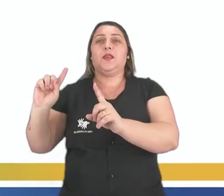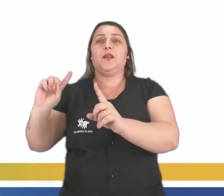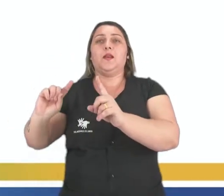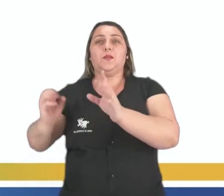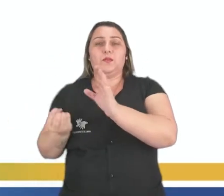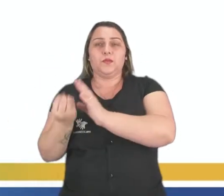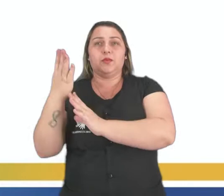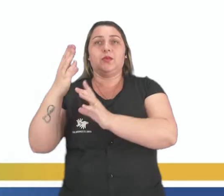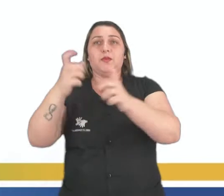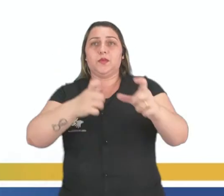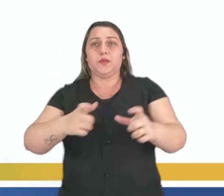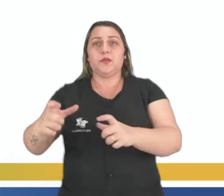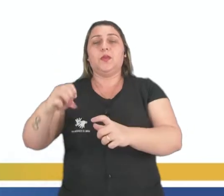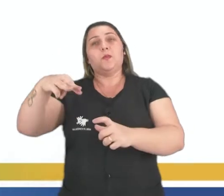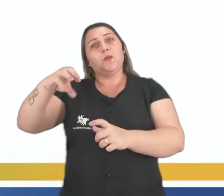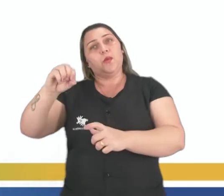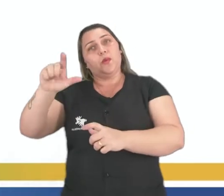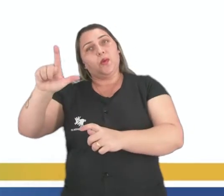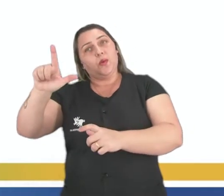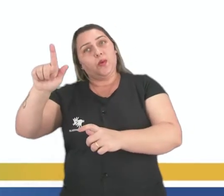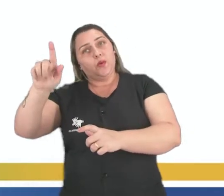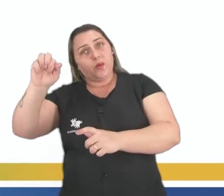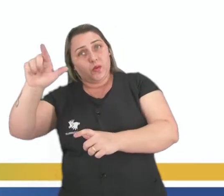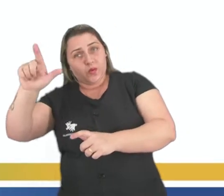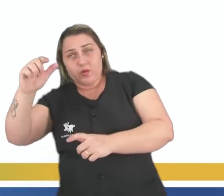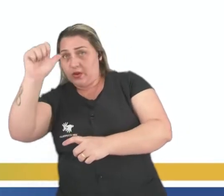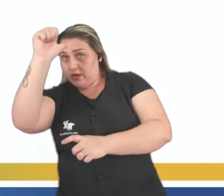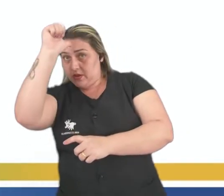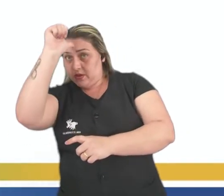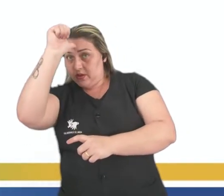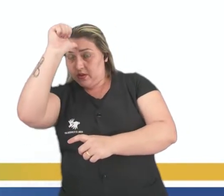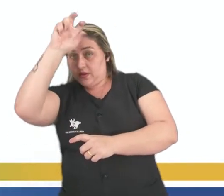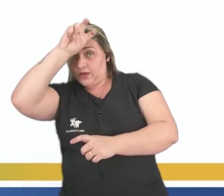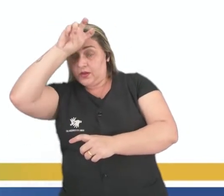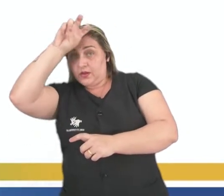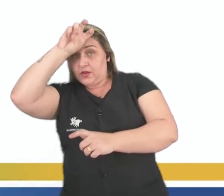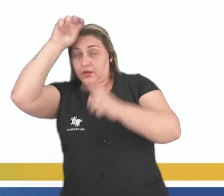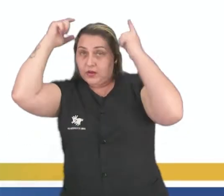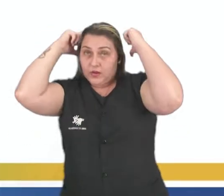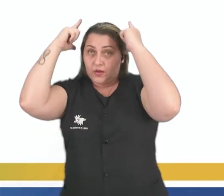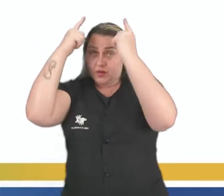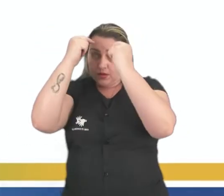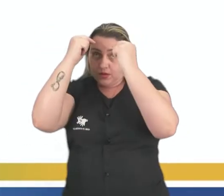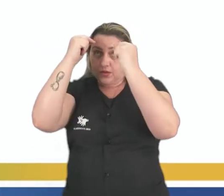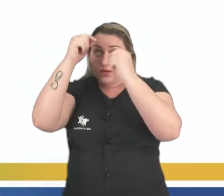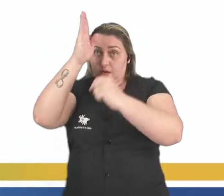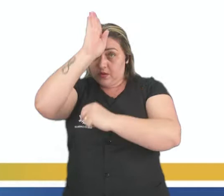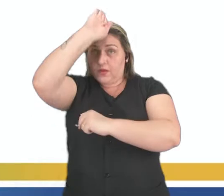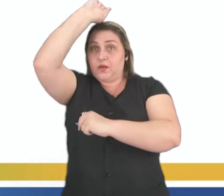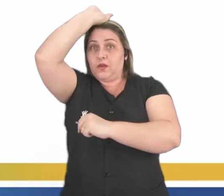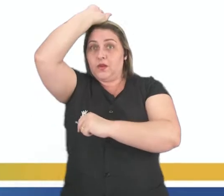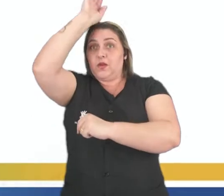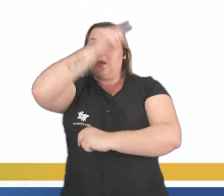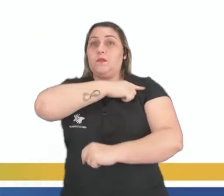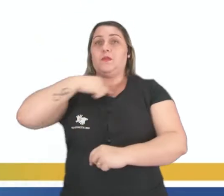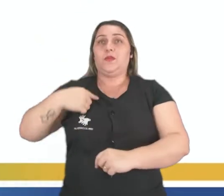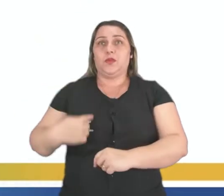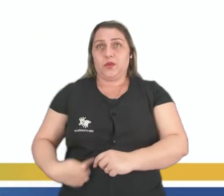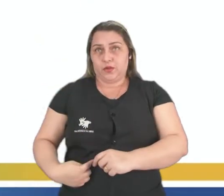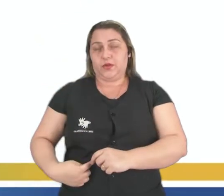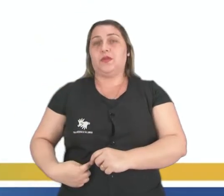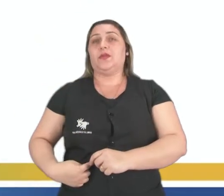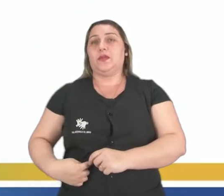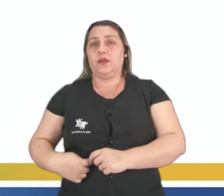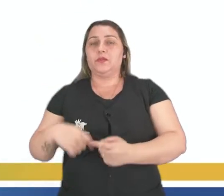das regiões da Mongólia, Egito Antigo, Índia, Grécia, Roma e China, né?